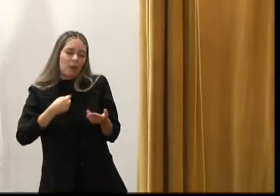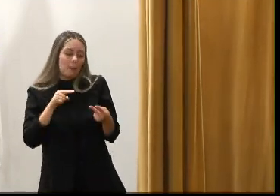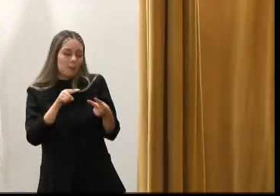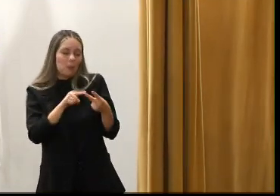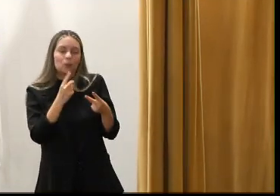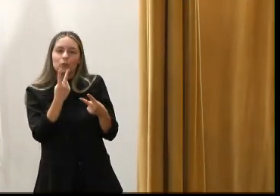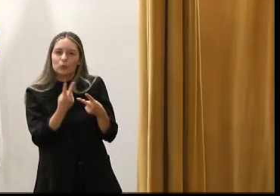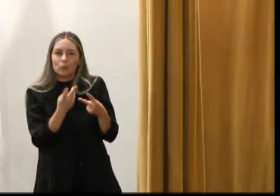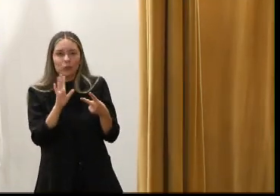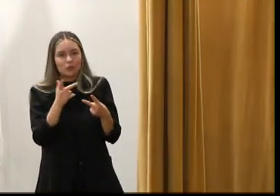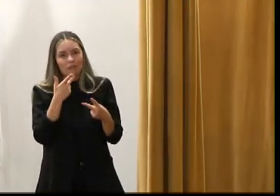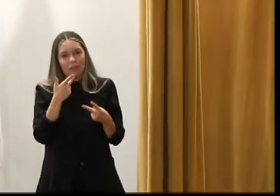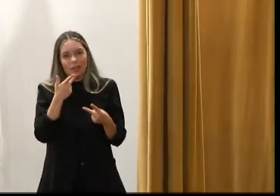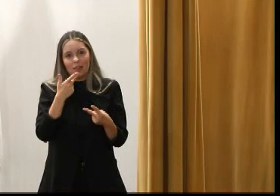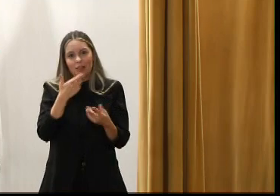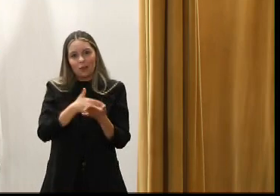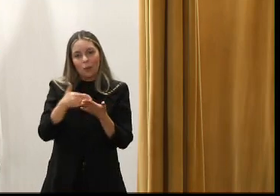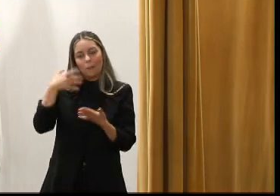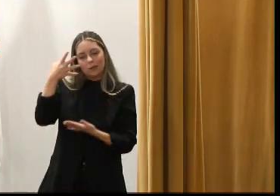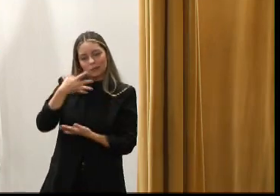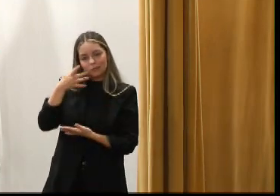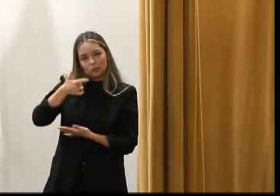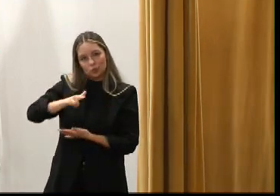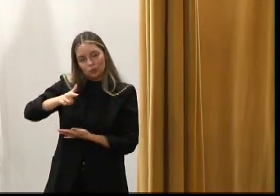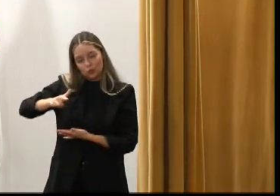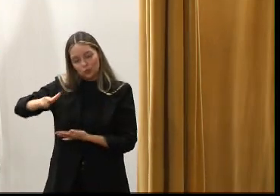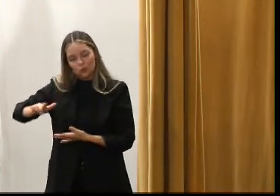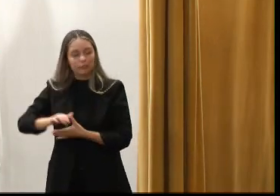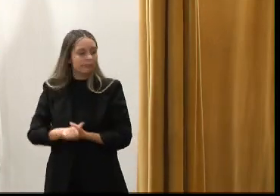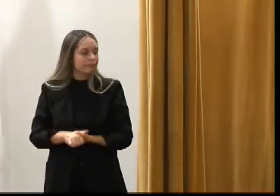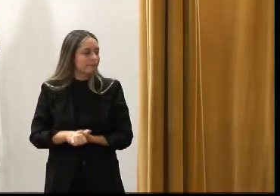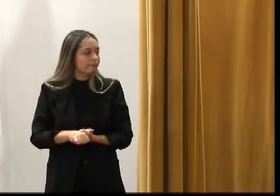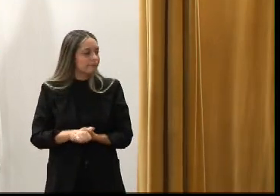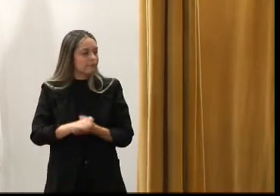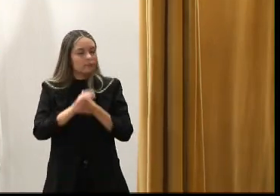eu venho repetindo intensivamente. Me